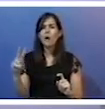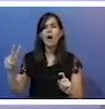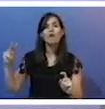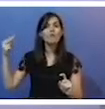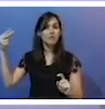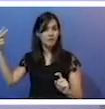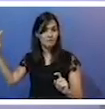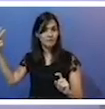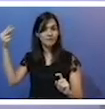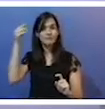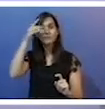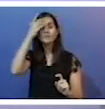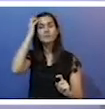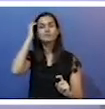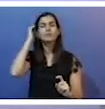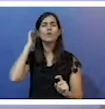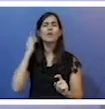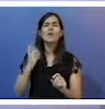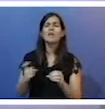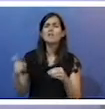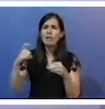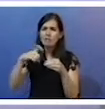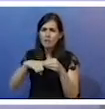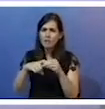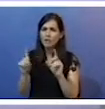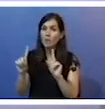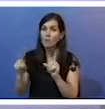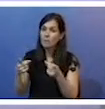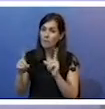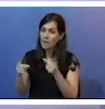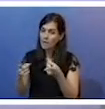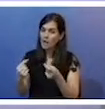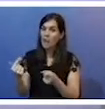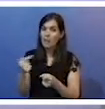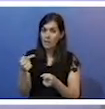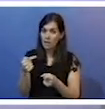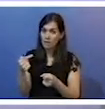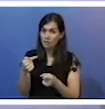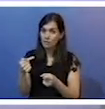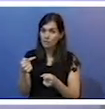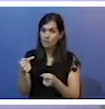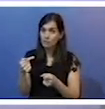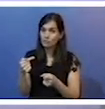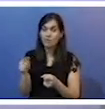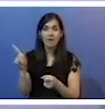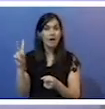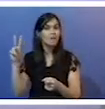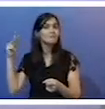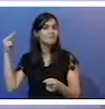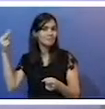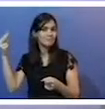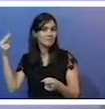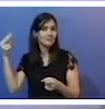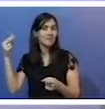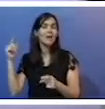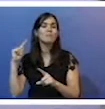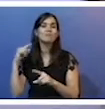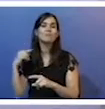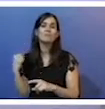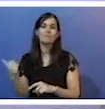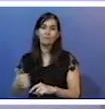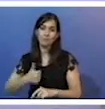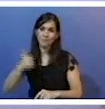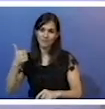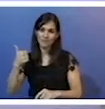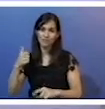né como ele tá dentro do parentes ele negativo e aqui o número é par resposta é positiva